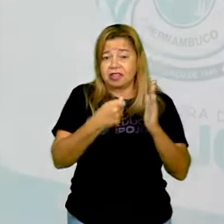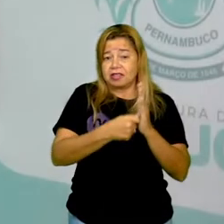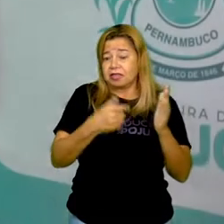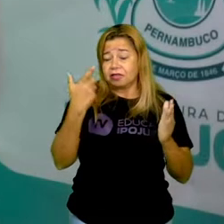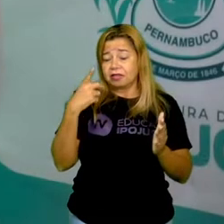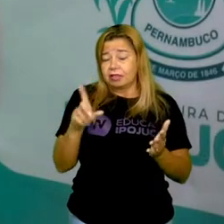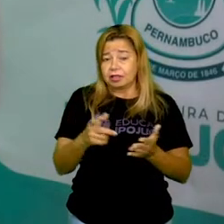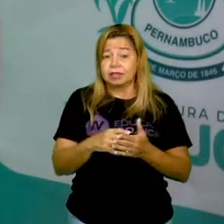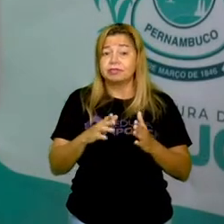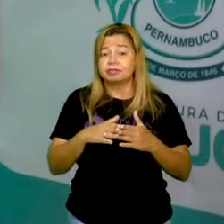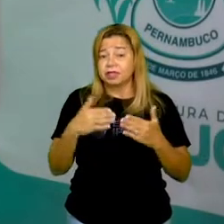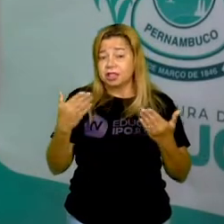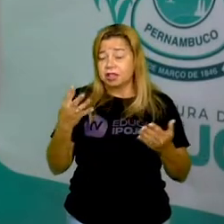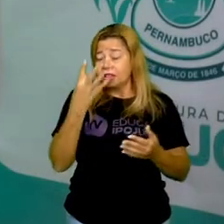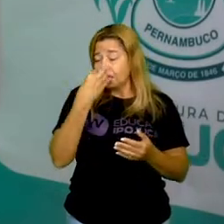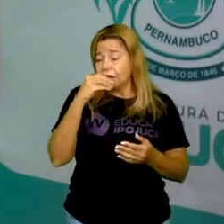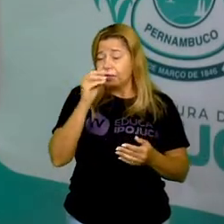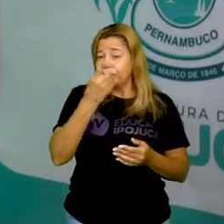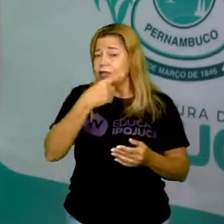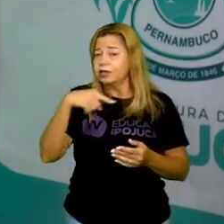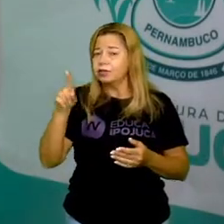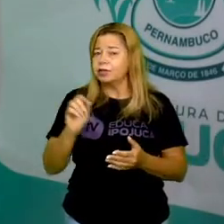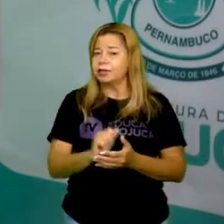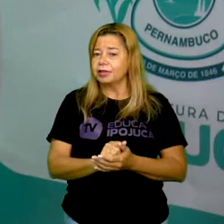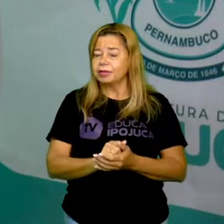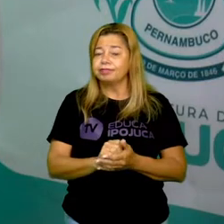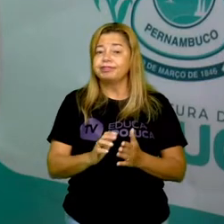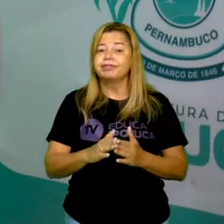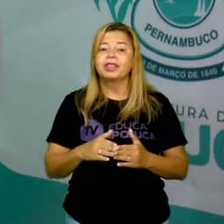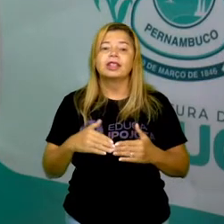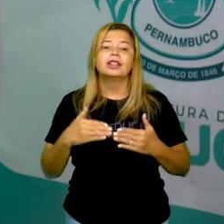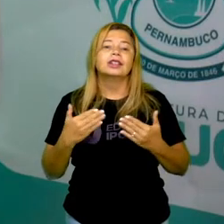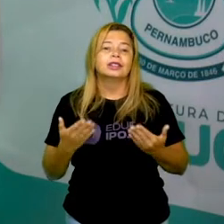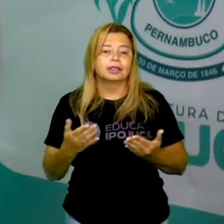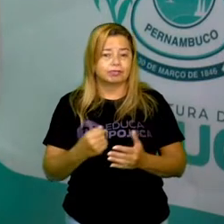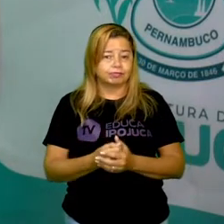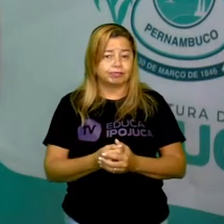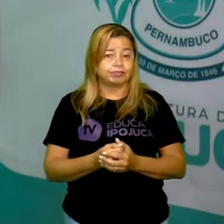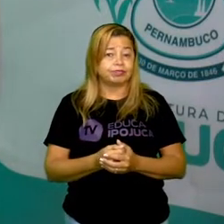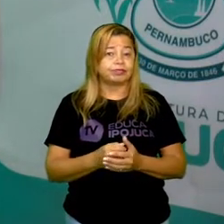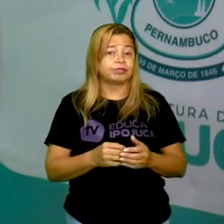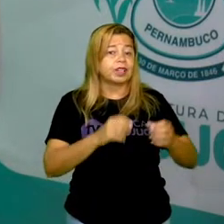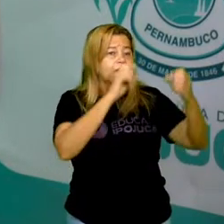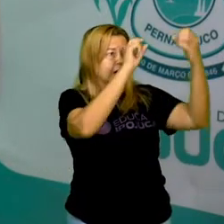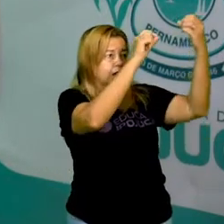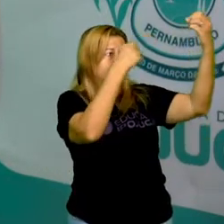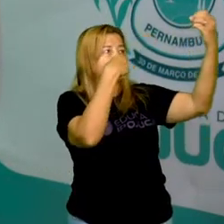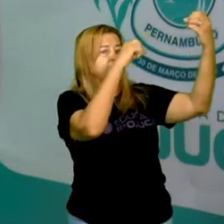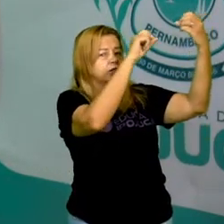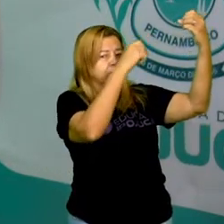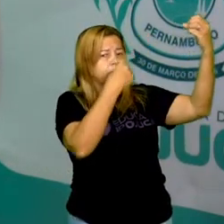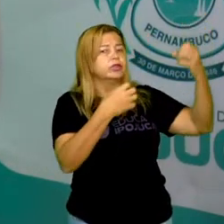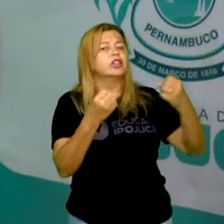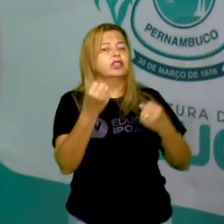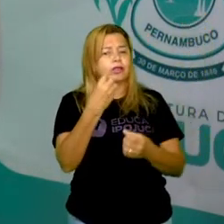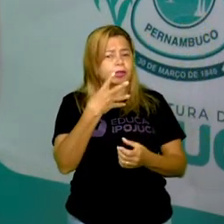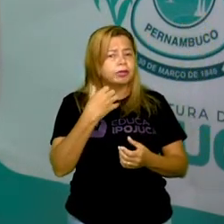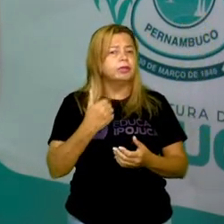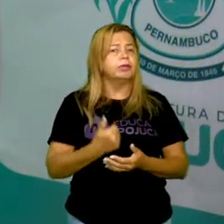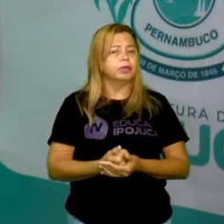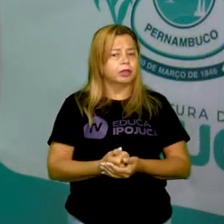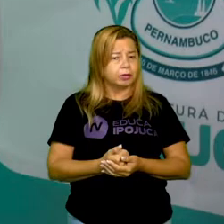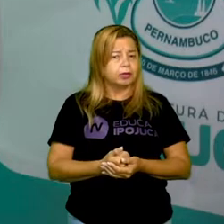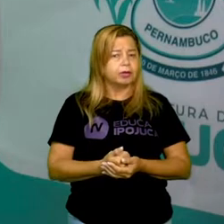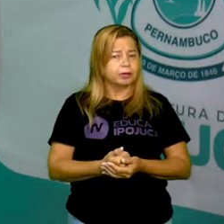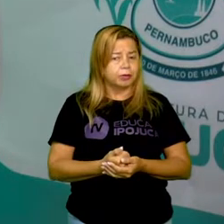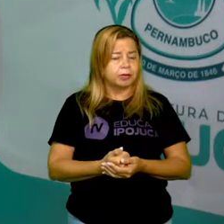na fábula a raposa e as uvas, não é que as uvas estivessem verdes, ou não é porque a raposa